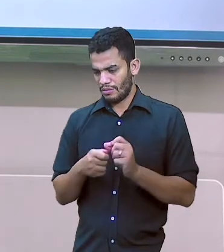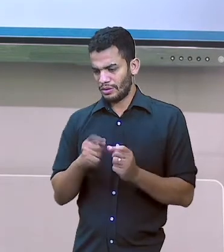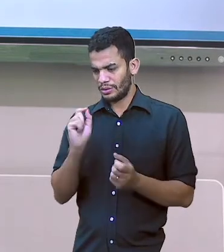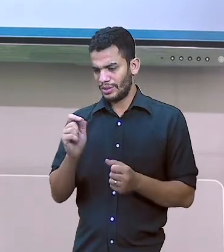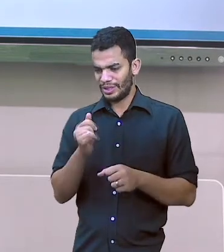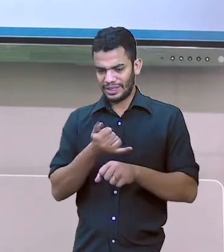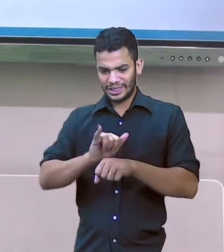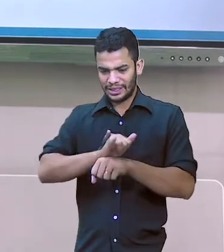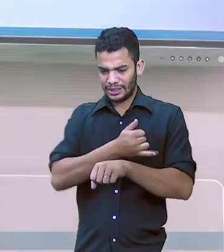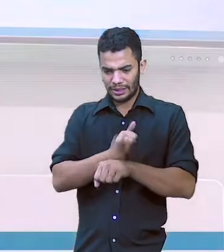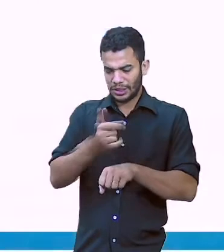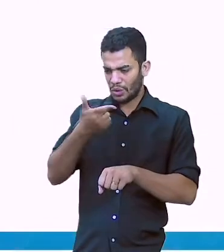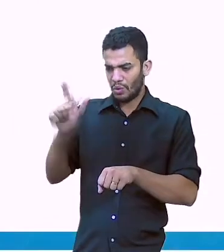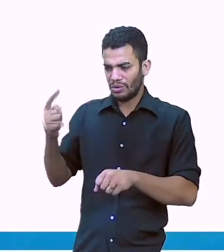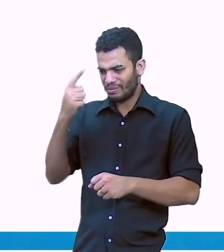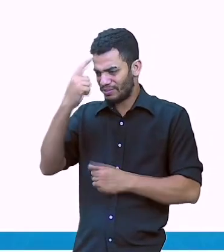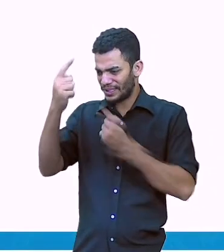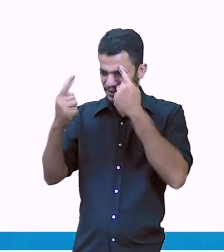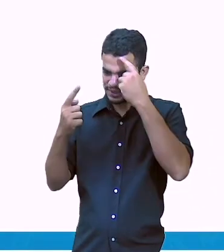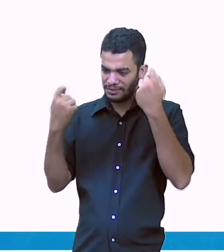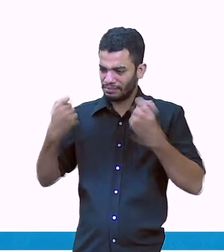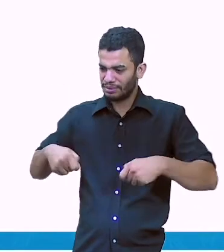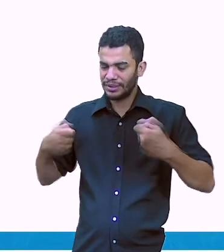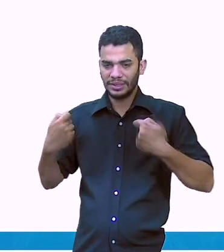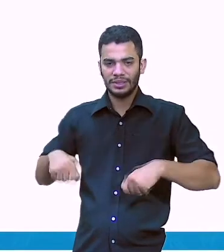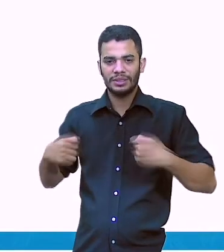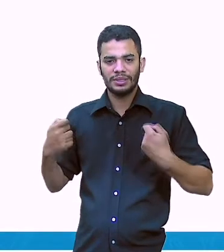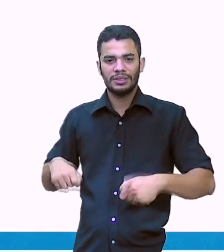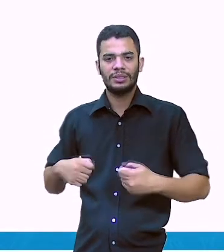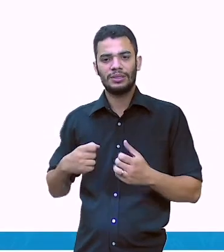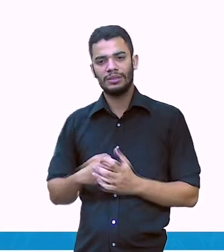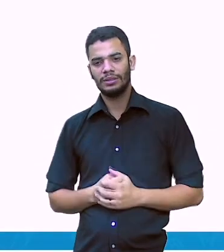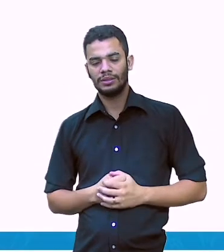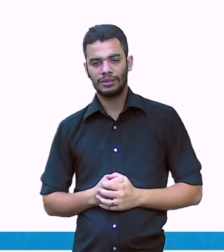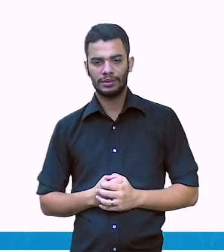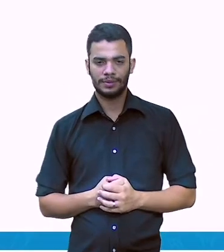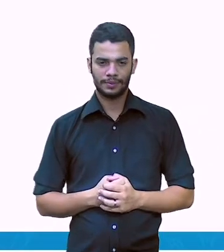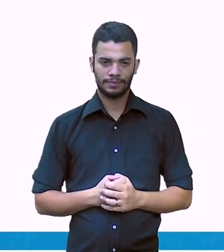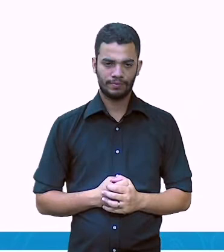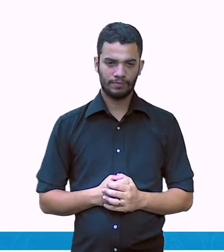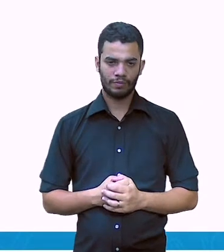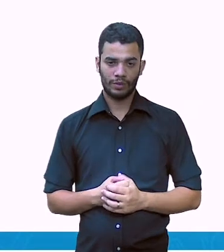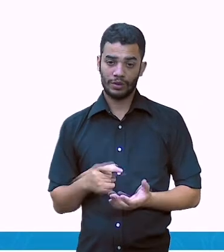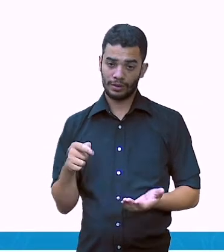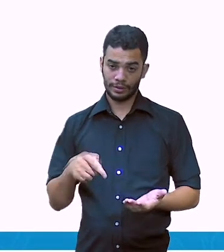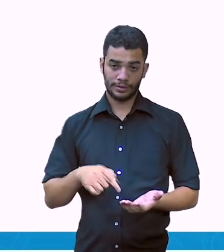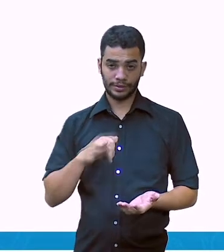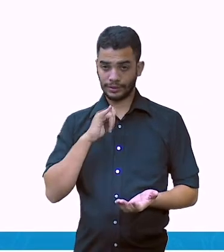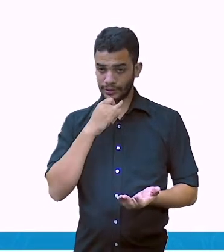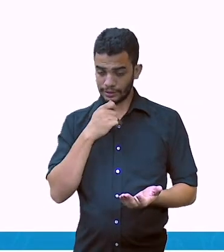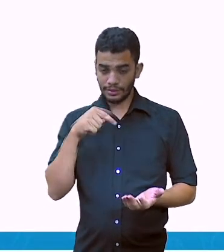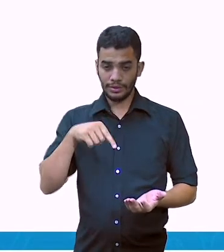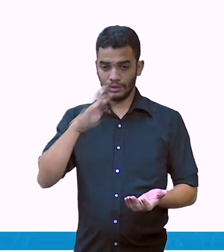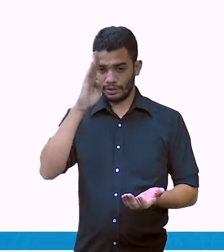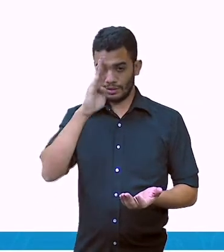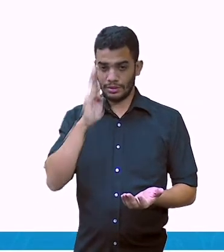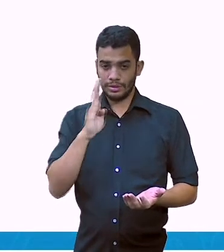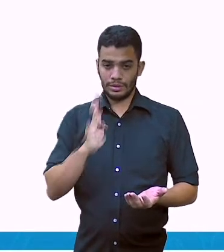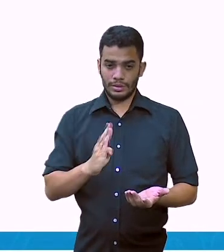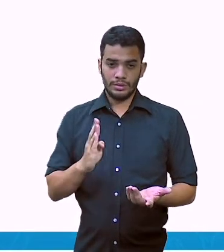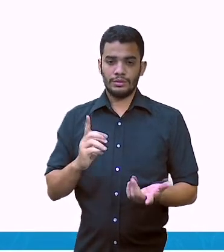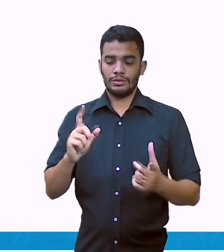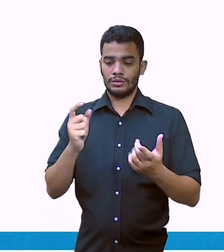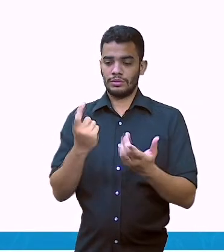Novamente, no início do século XX, a economia mundial enfrentou graves períodos de crise que afetaram a produção